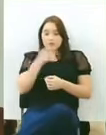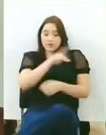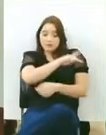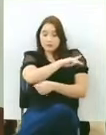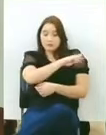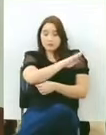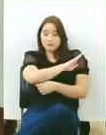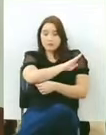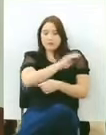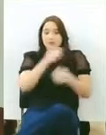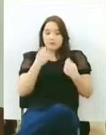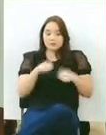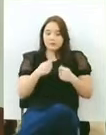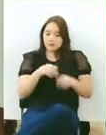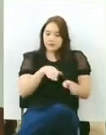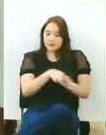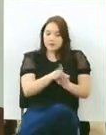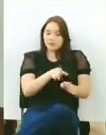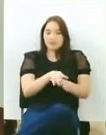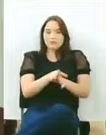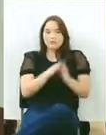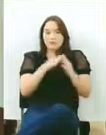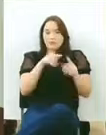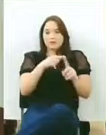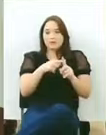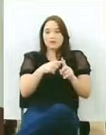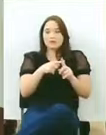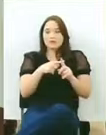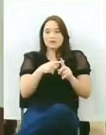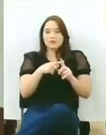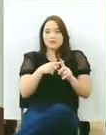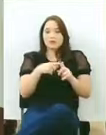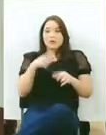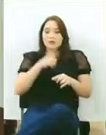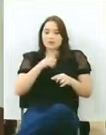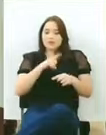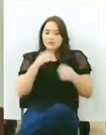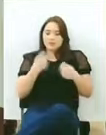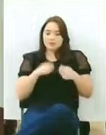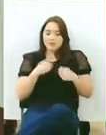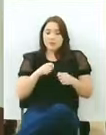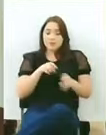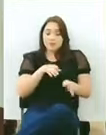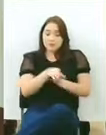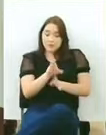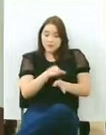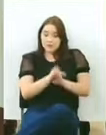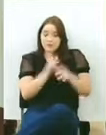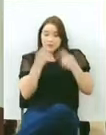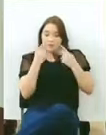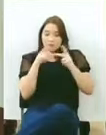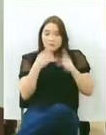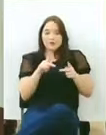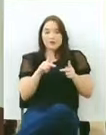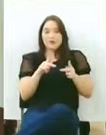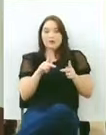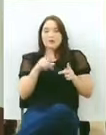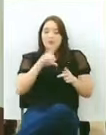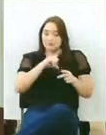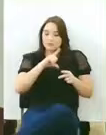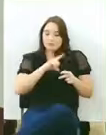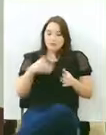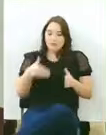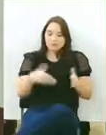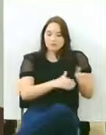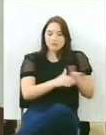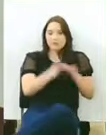primeiro ele diz que os presbíteros devem pastorear a igreja com espontaneidade, pastoreai o rebanho de Deus